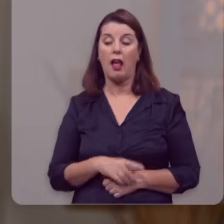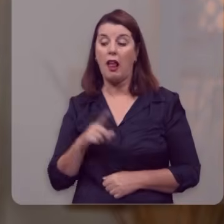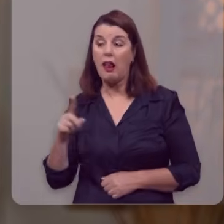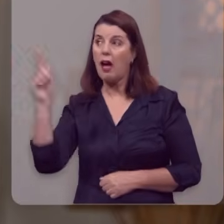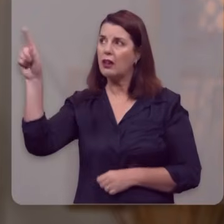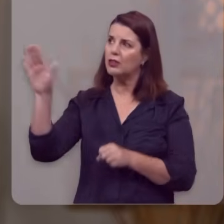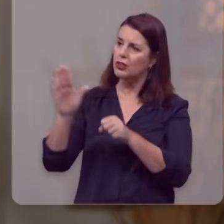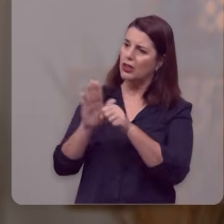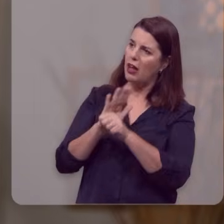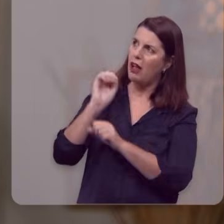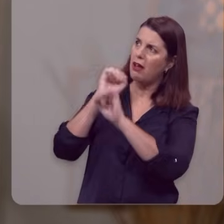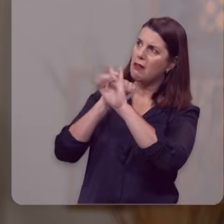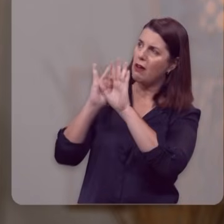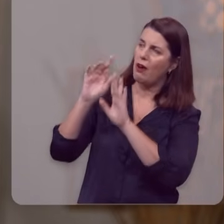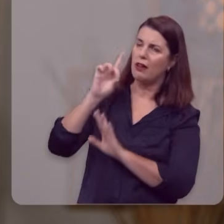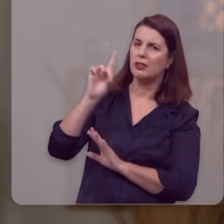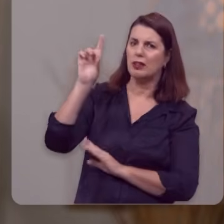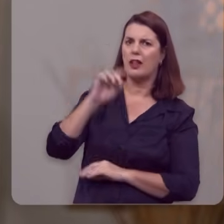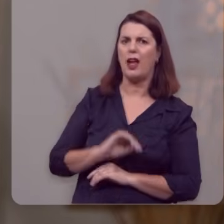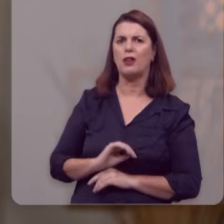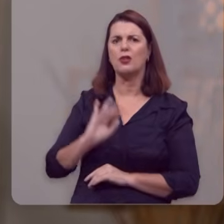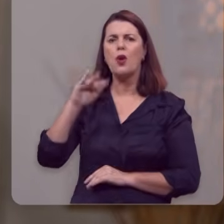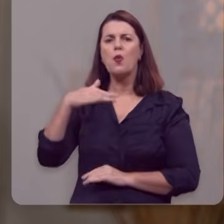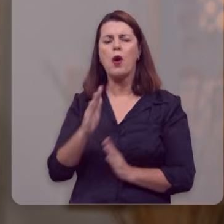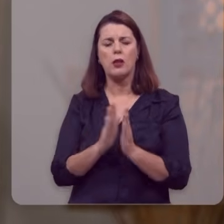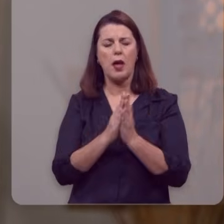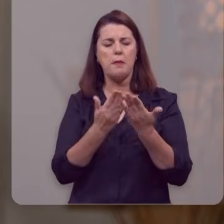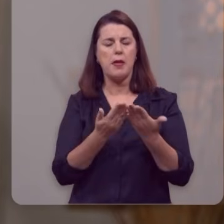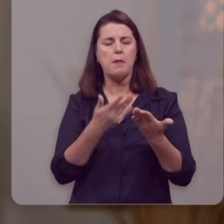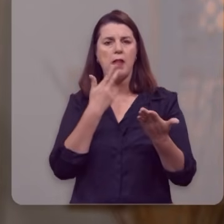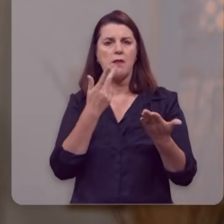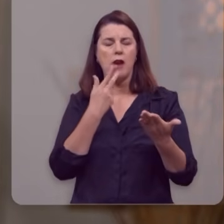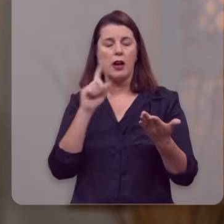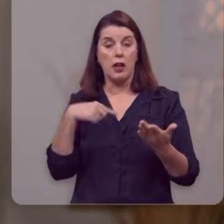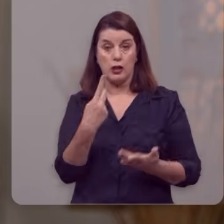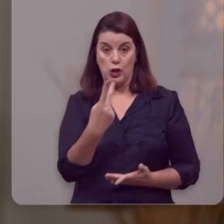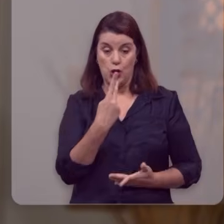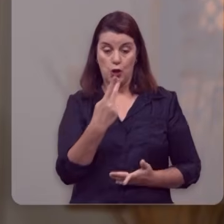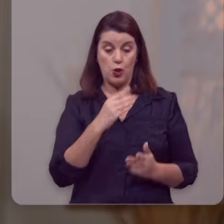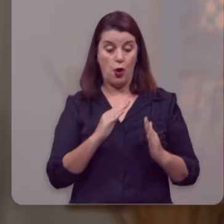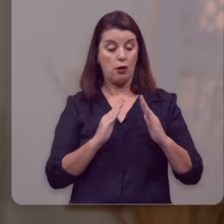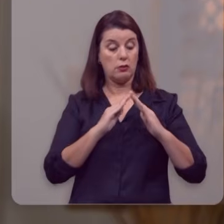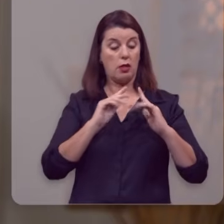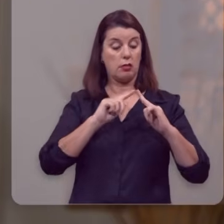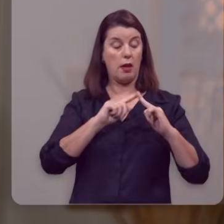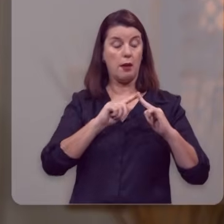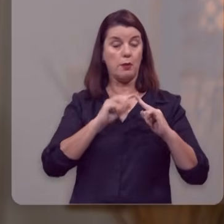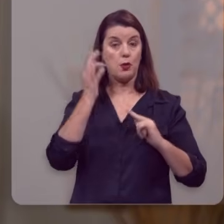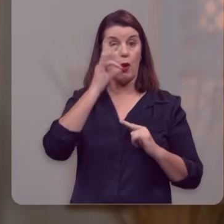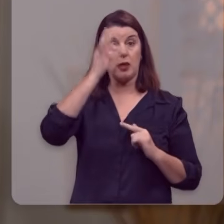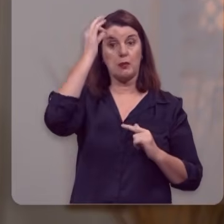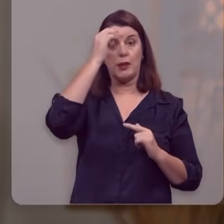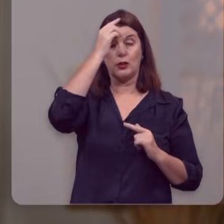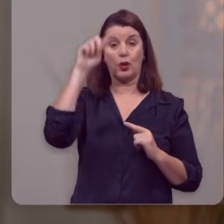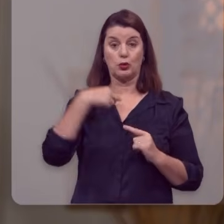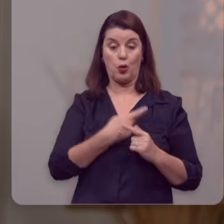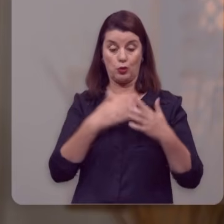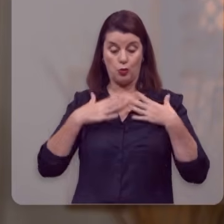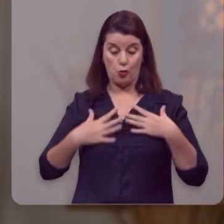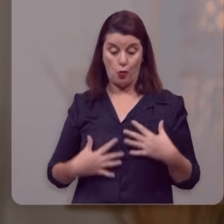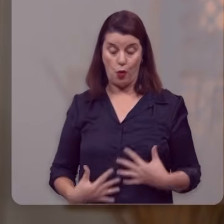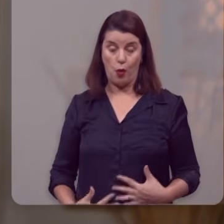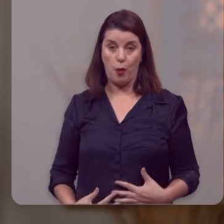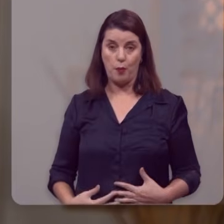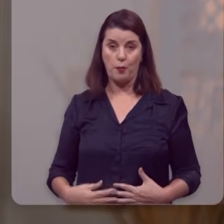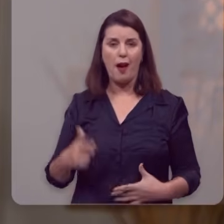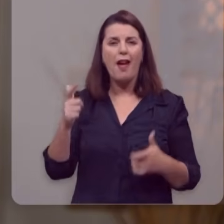Shekinah de Deus aparecia. Quando a Bíblia diz que você e eu somos o templo do Espírito Santo, a Bíblia está dizendo que o nosso corpo